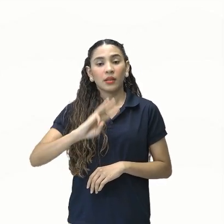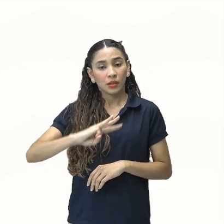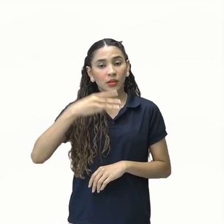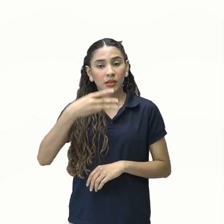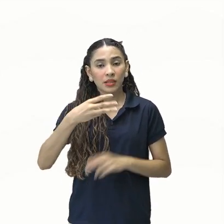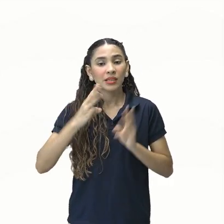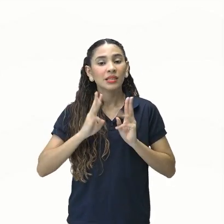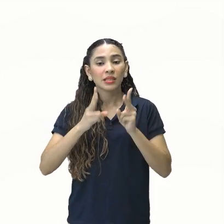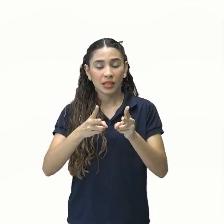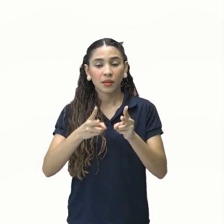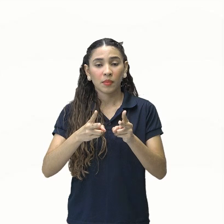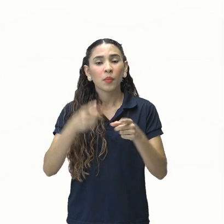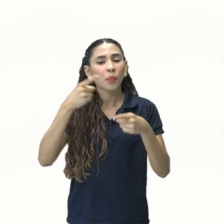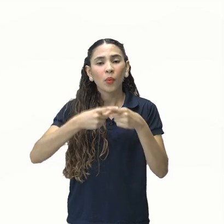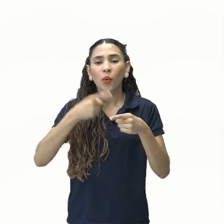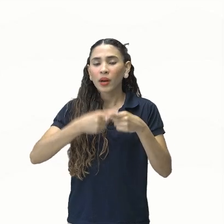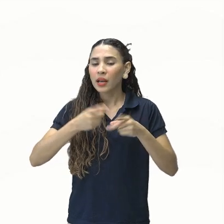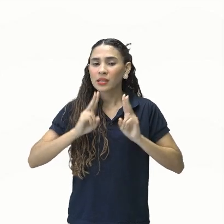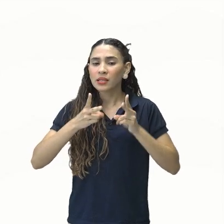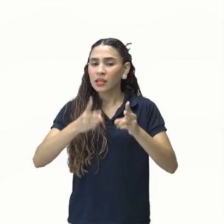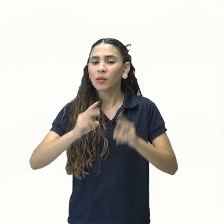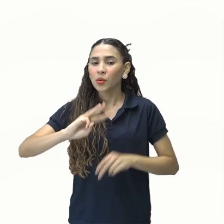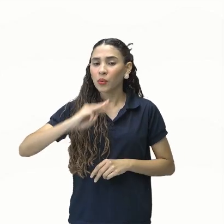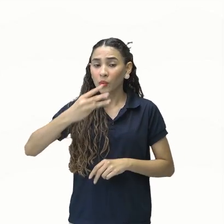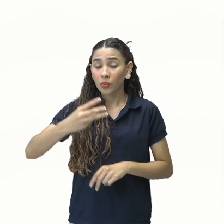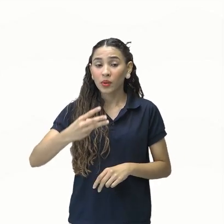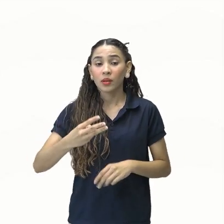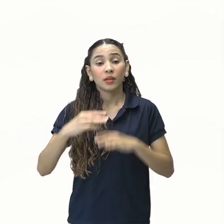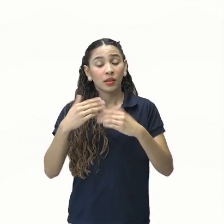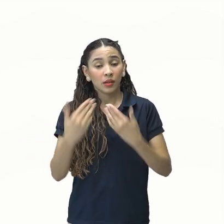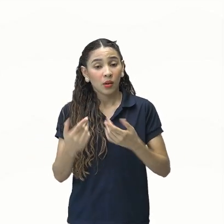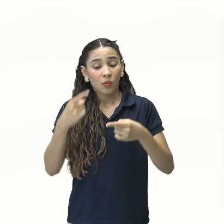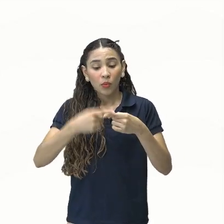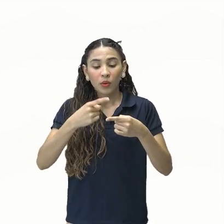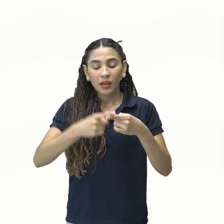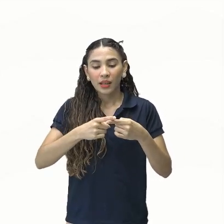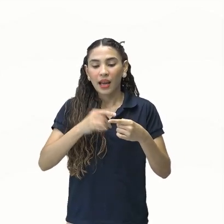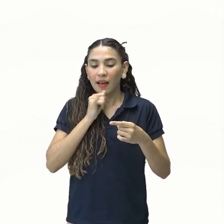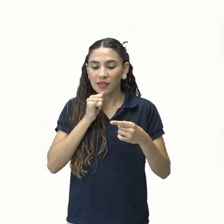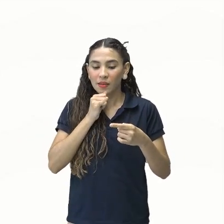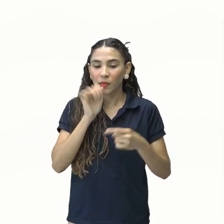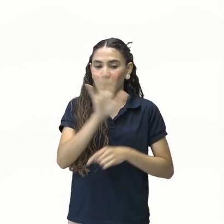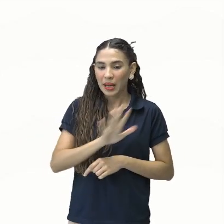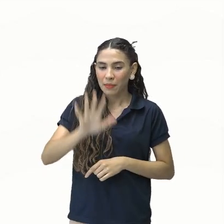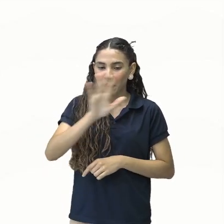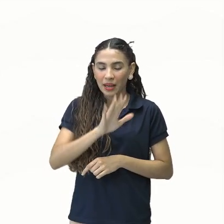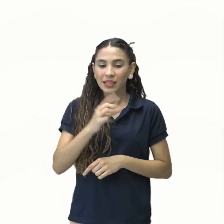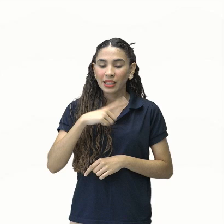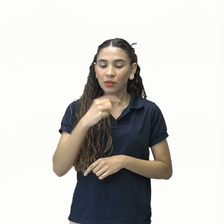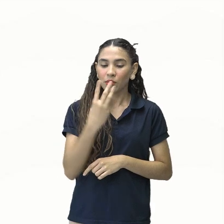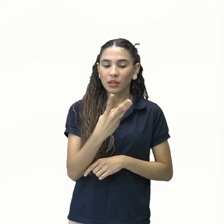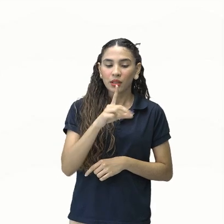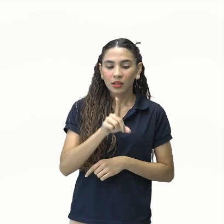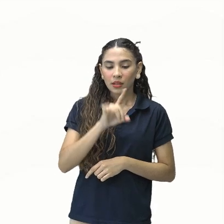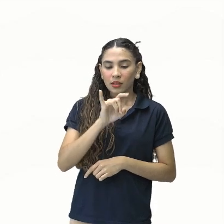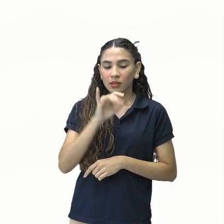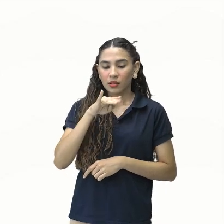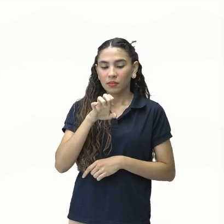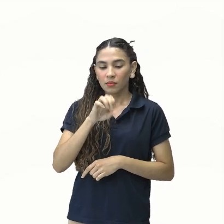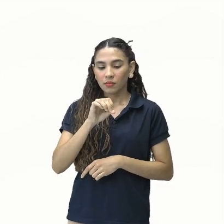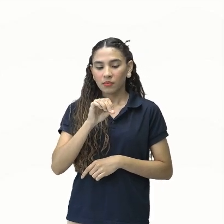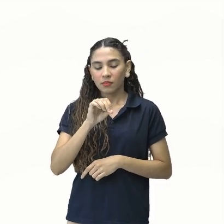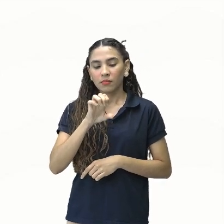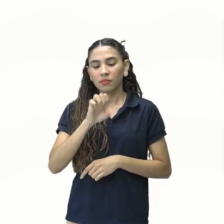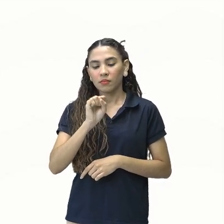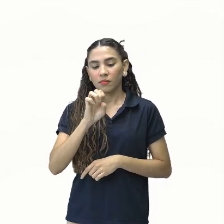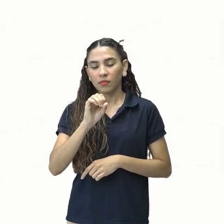cúbica. Por que, professor, que sempre é cúbica? Por quê? Porque por ser uma figura com 3 dimensões, nós